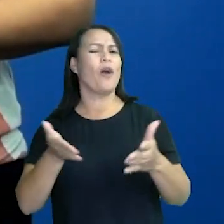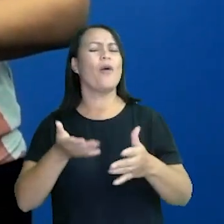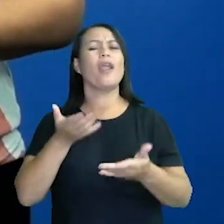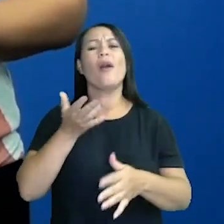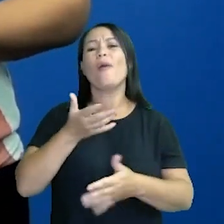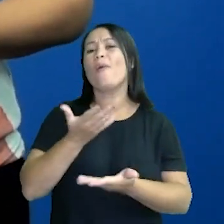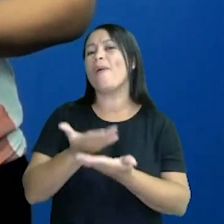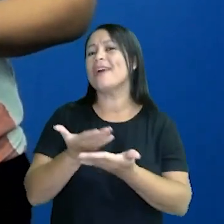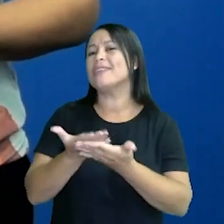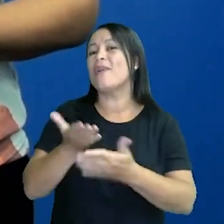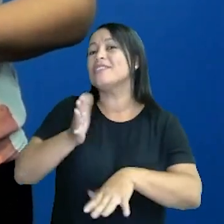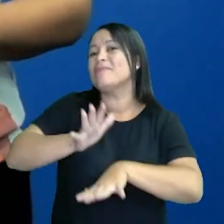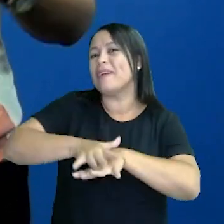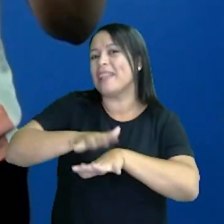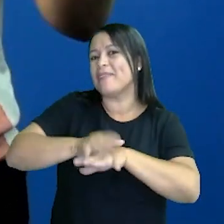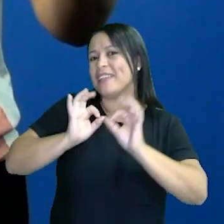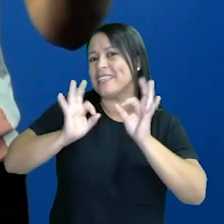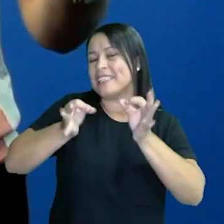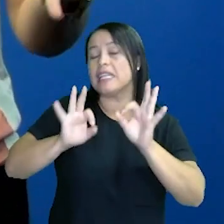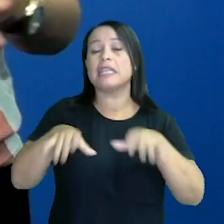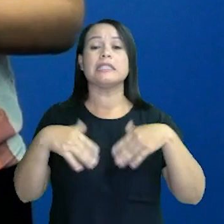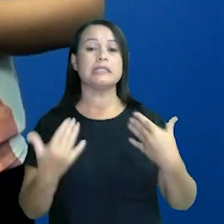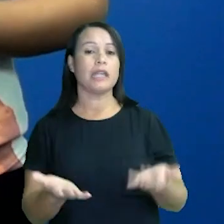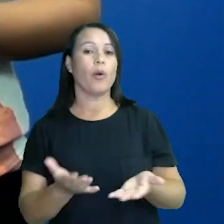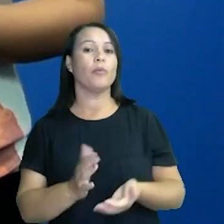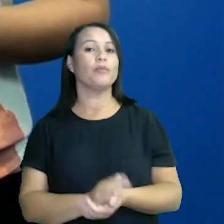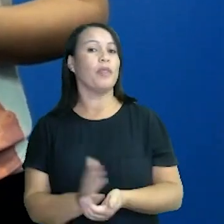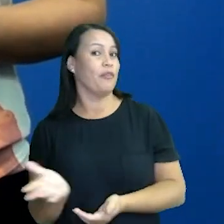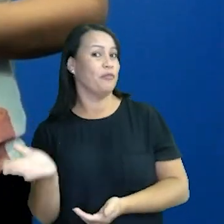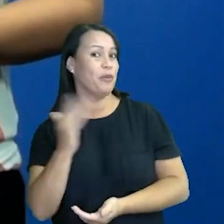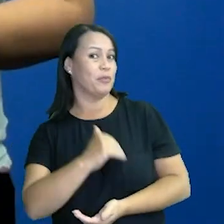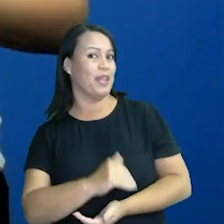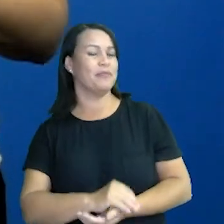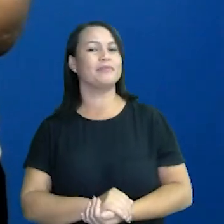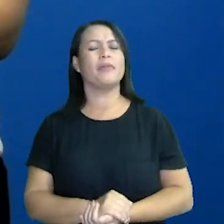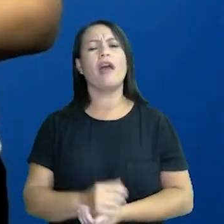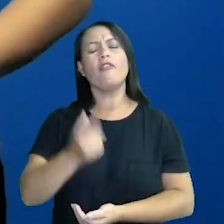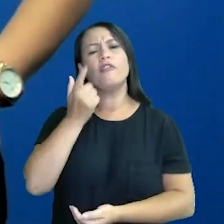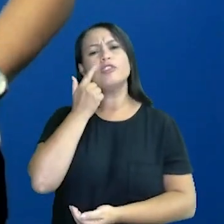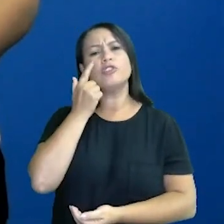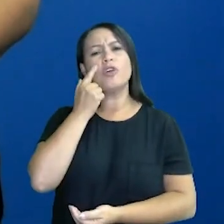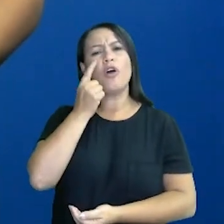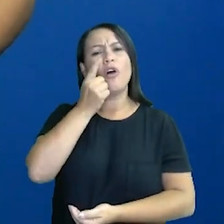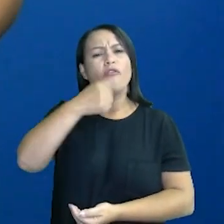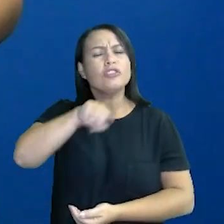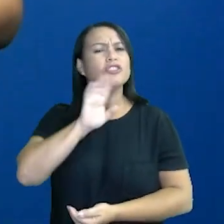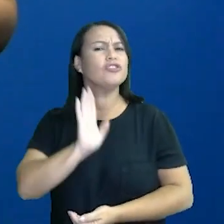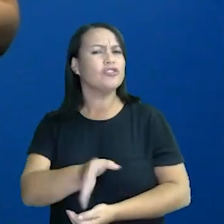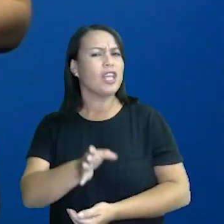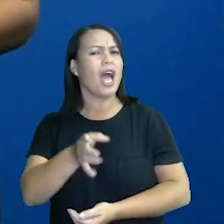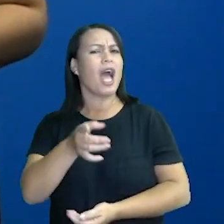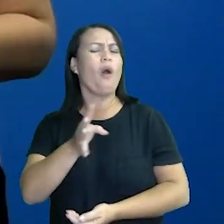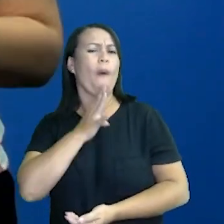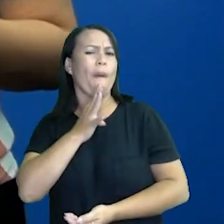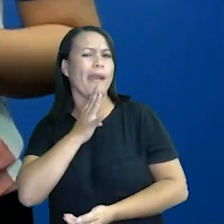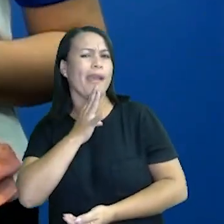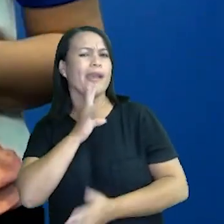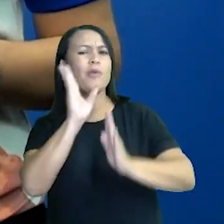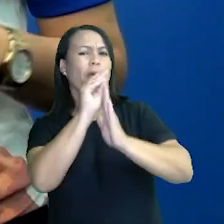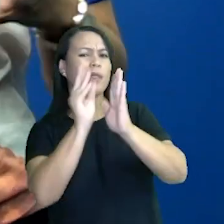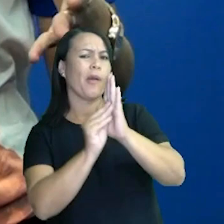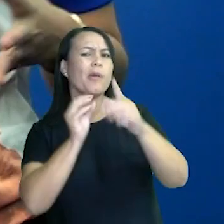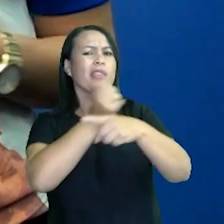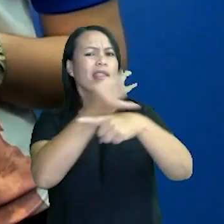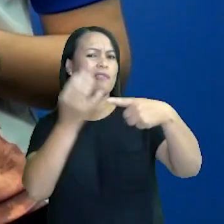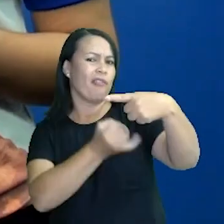de matemática, tá certo? Então, vamos lá. Veja só, vocês já ouviram falar no conteúdo de